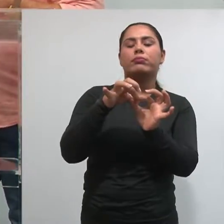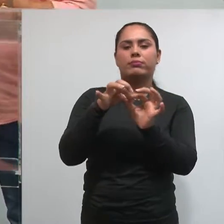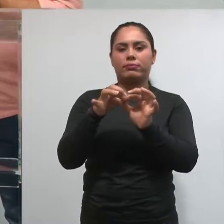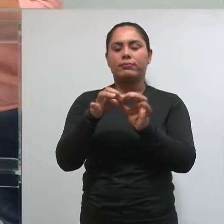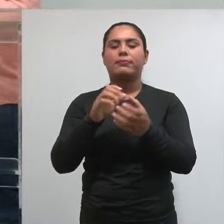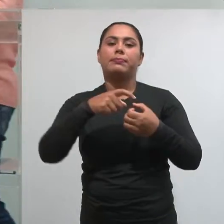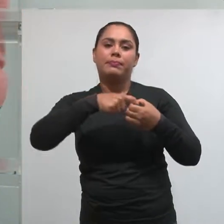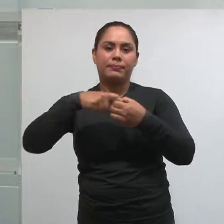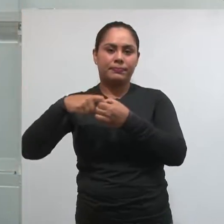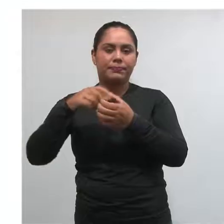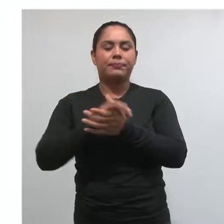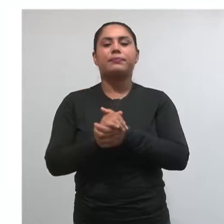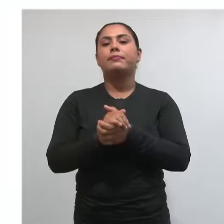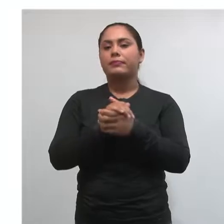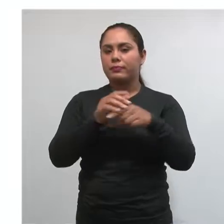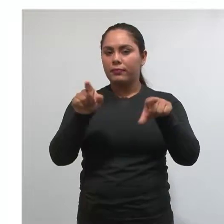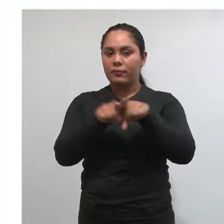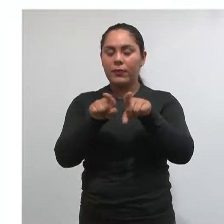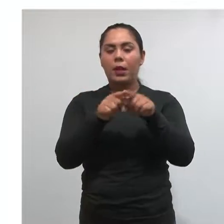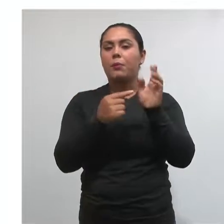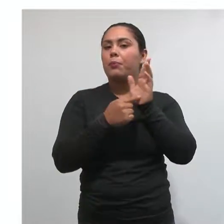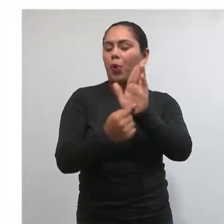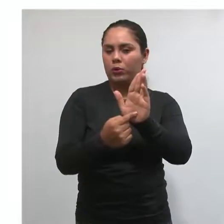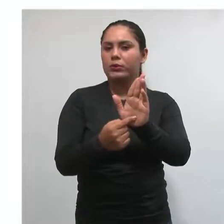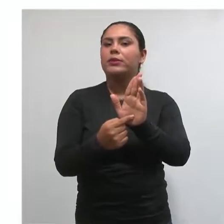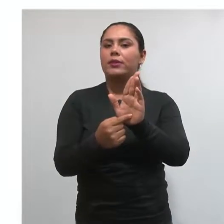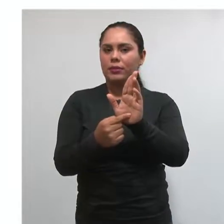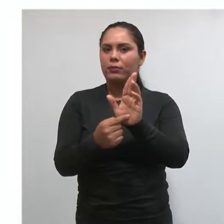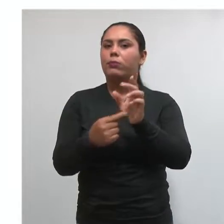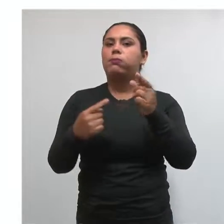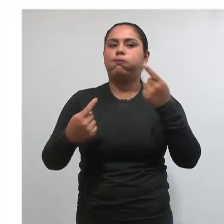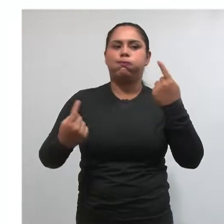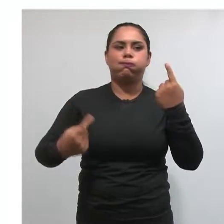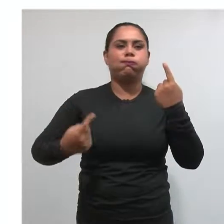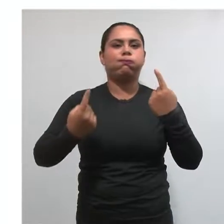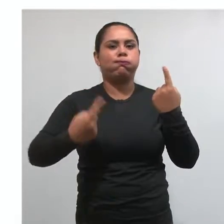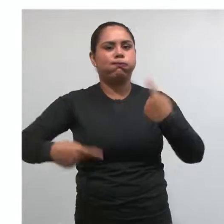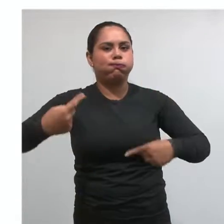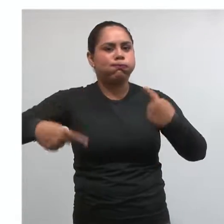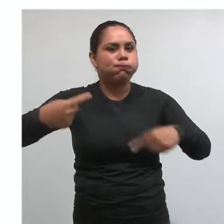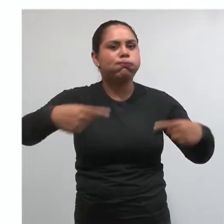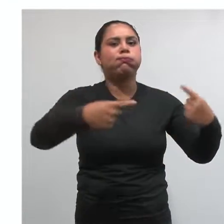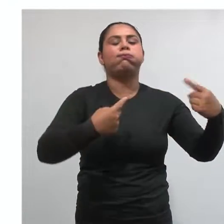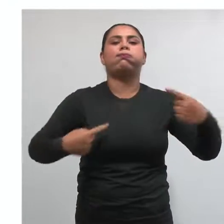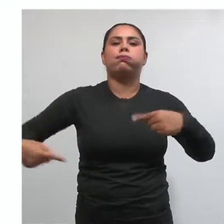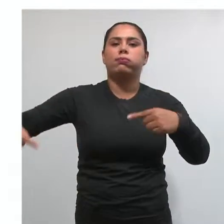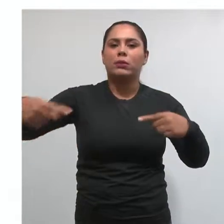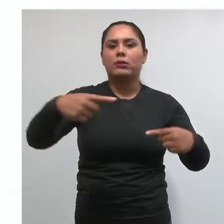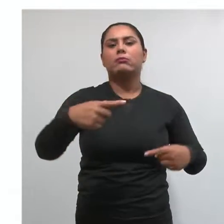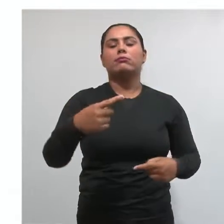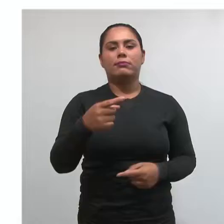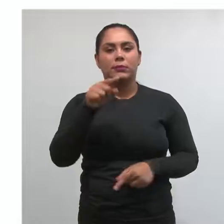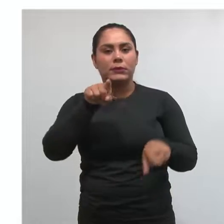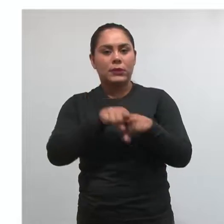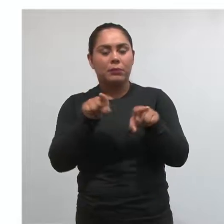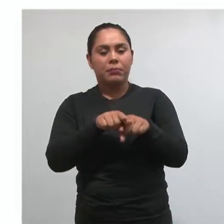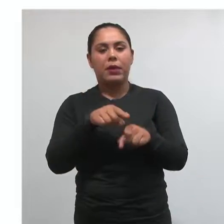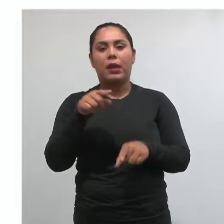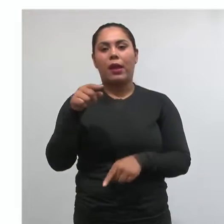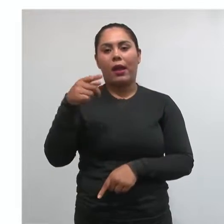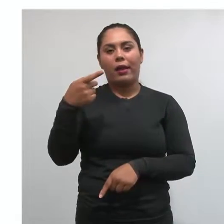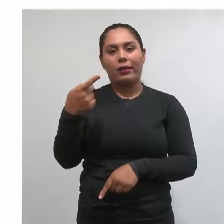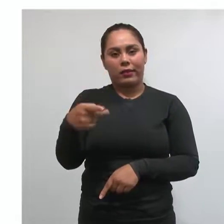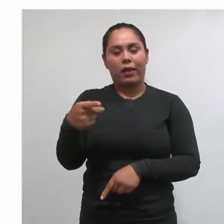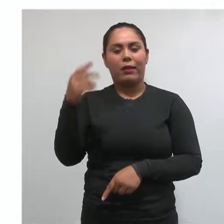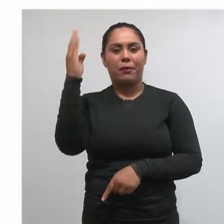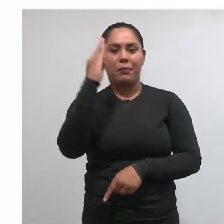mencionei. Isso traz também alguns desafios, né, na tradução de políticas em ações concretas. E a gente tem no Brasil